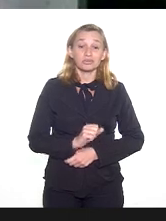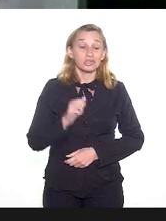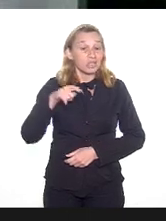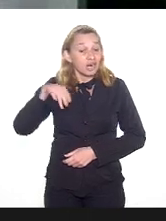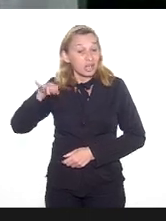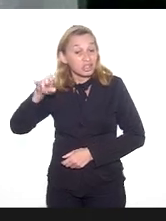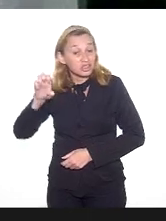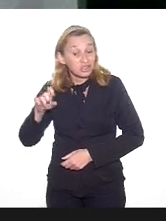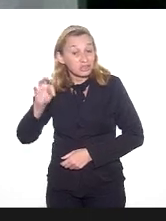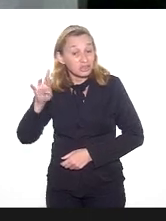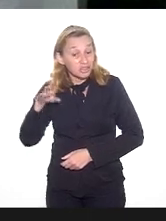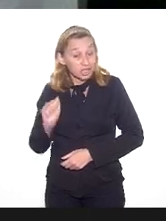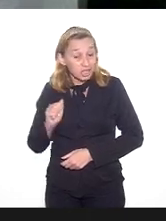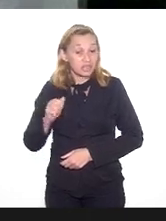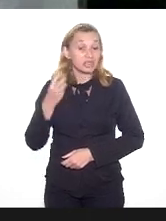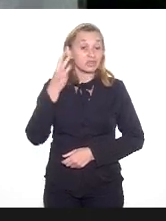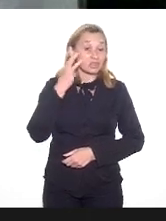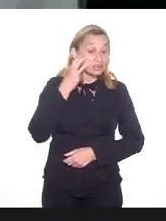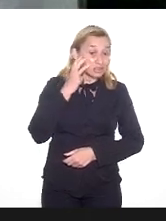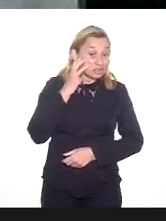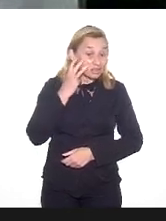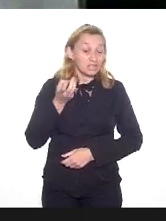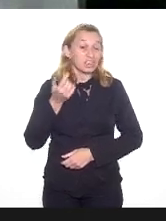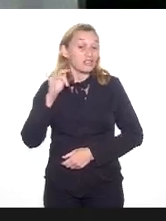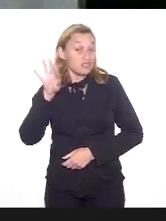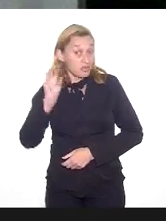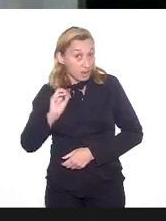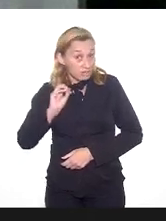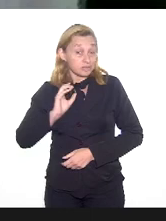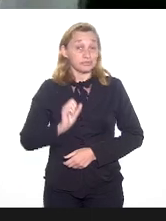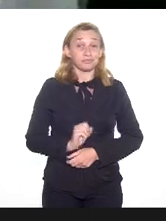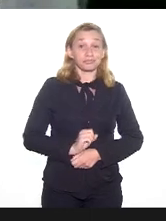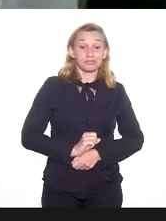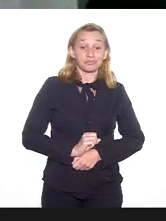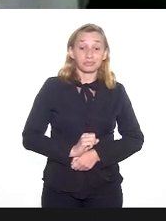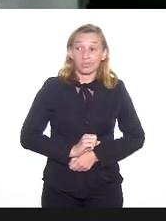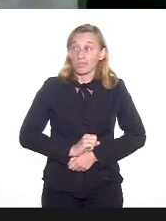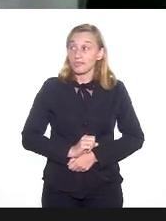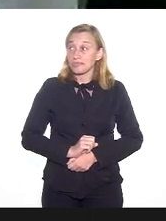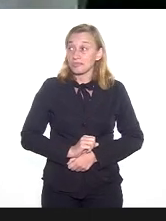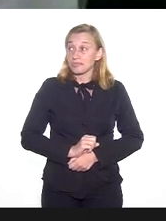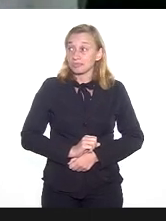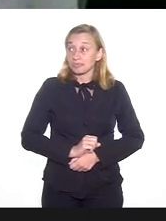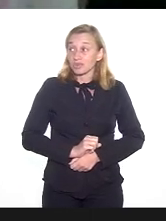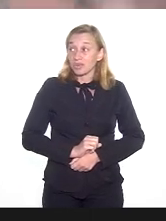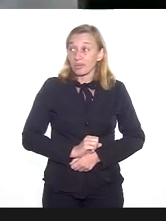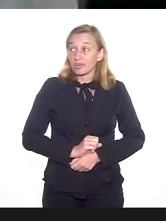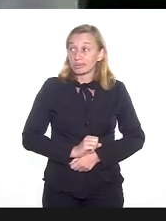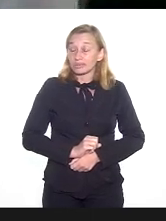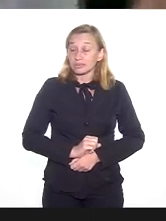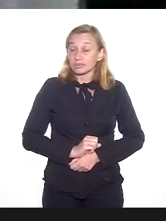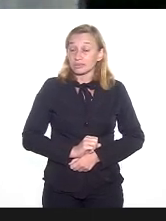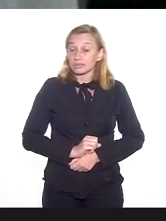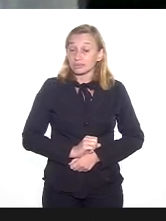Alexandre Freitas, deputado Valdeque, deputado Flávio Serafino, e